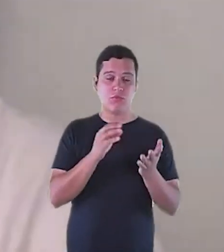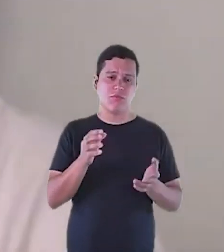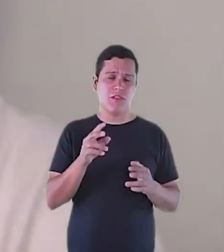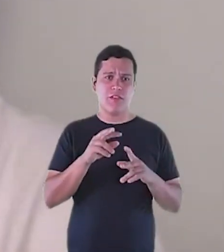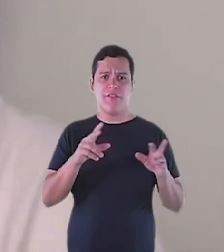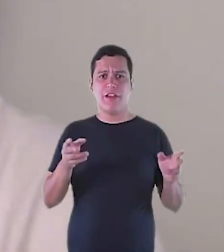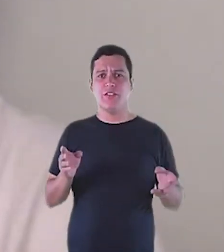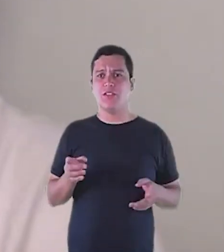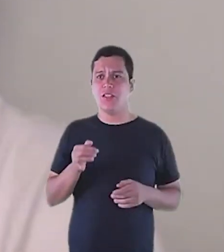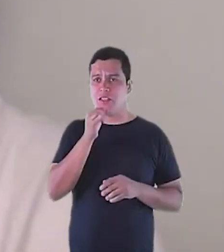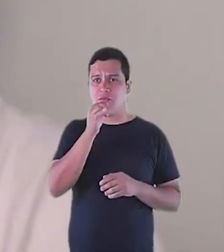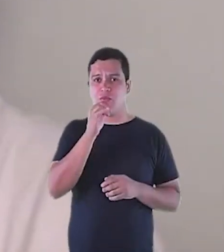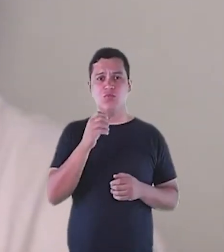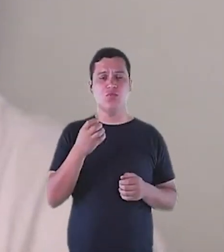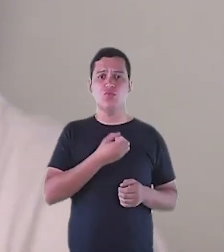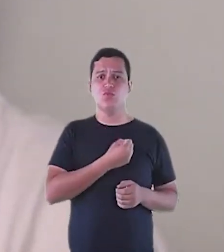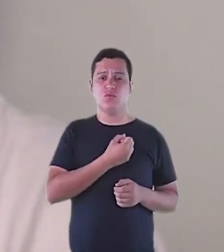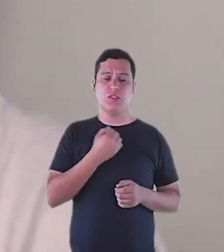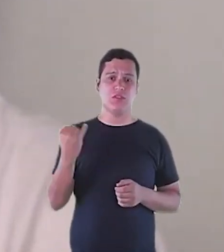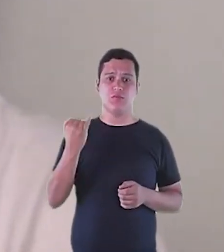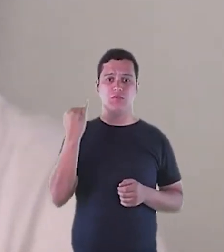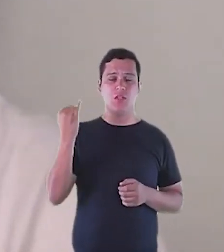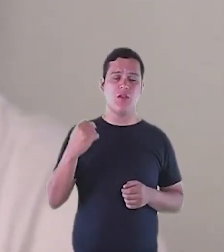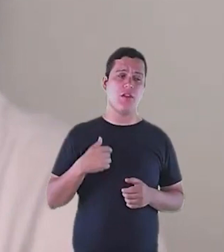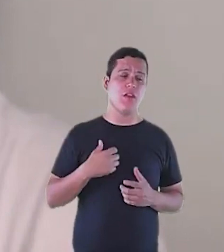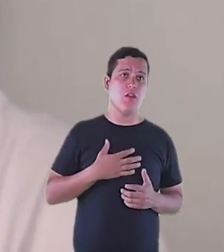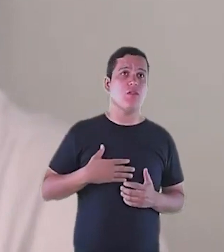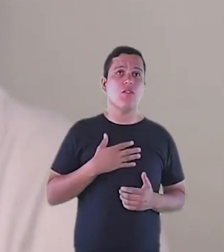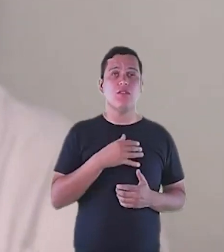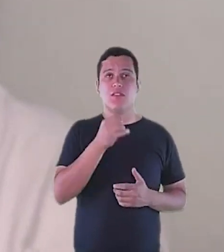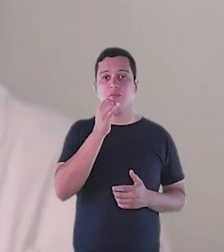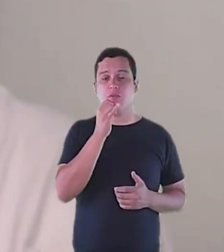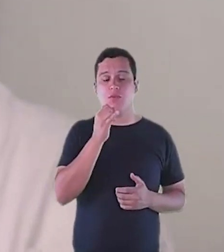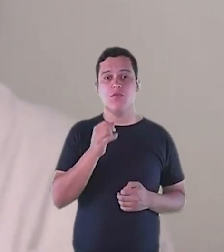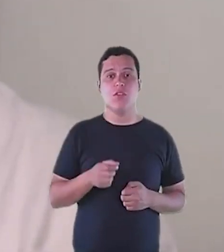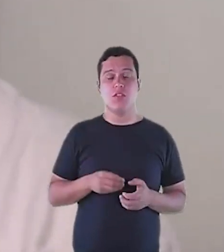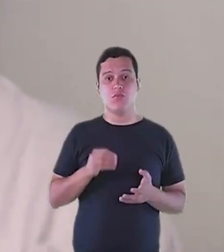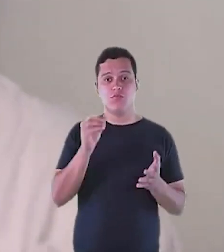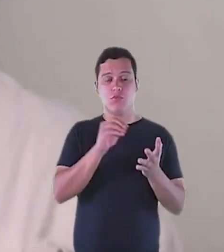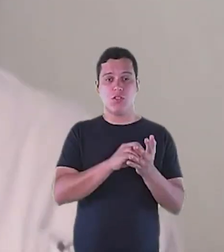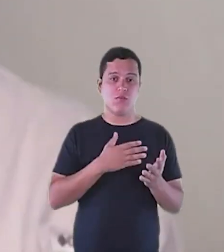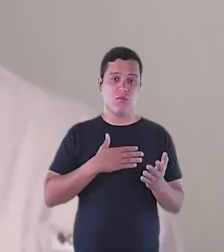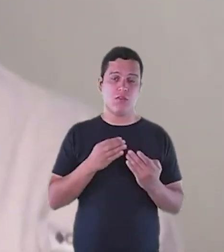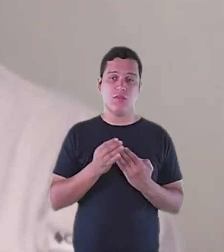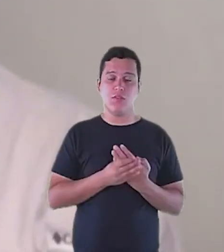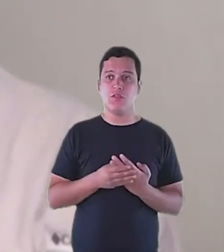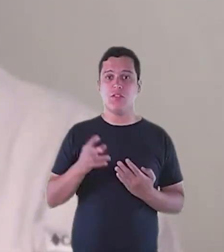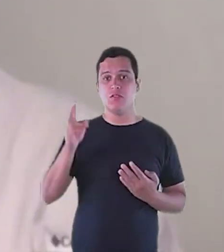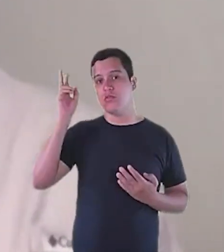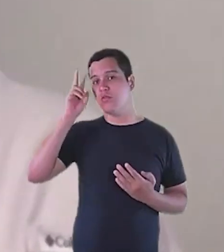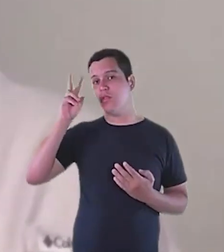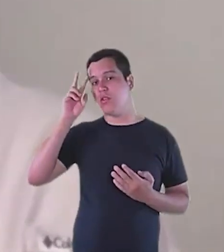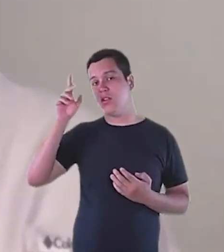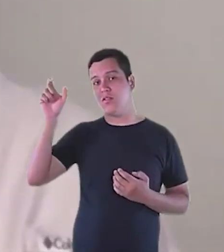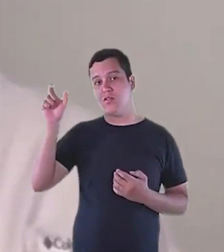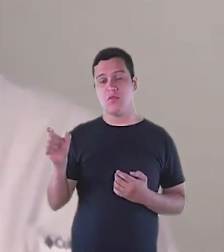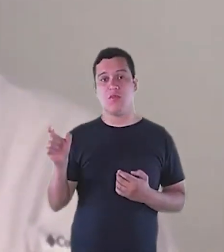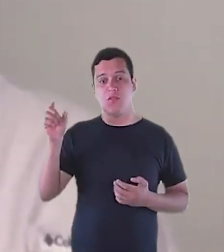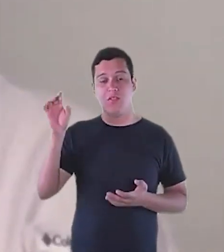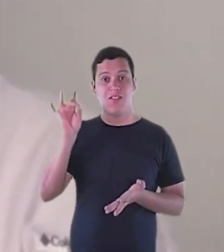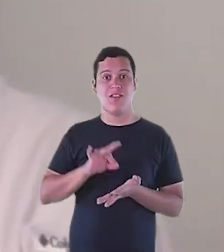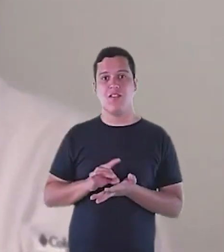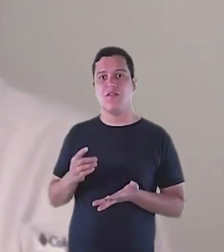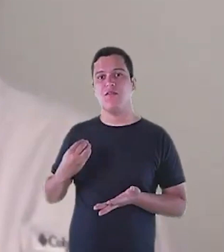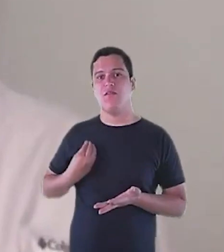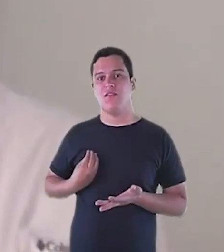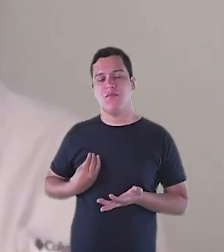de testemunhas da época. Isso é muito interessante. Então é como se fossem pessoas que endossam a minha narrativa, né?